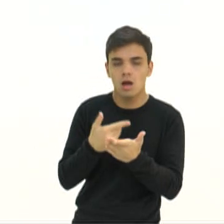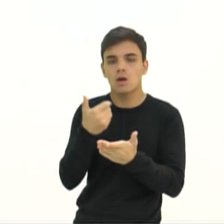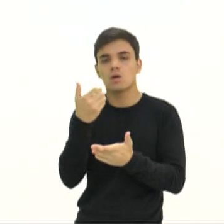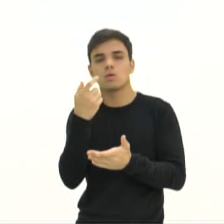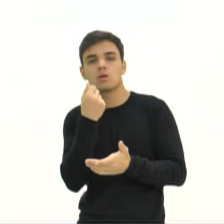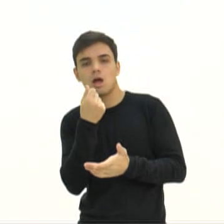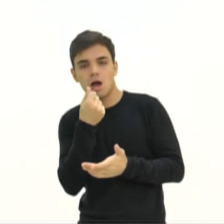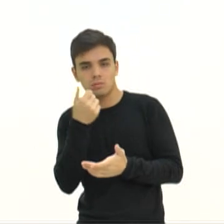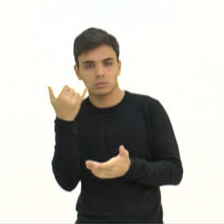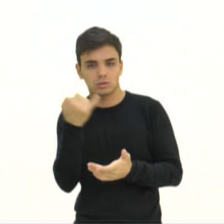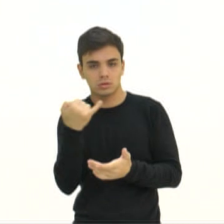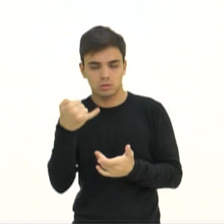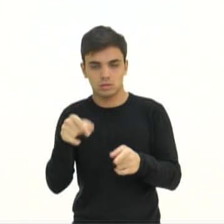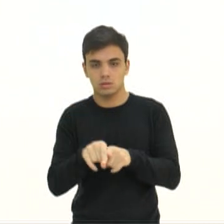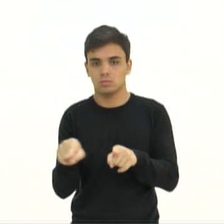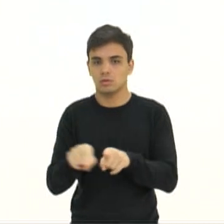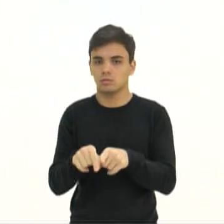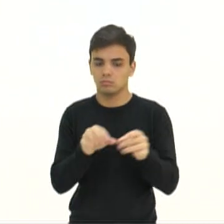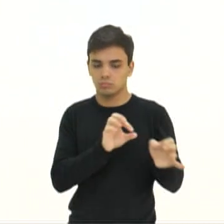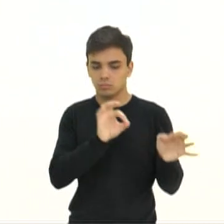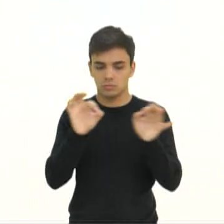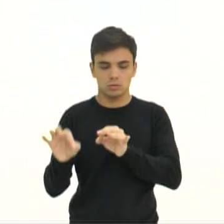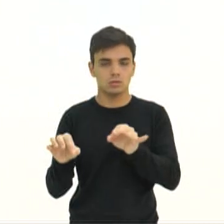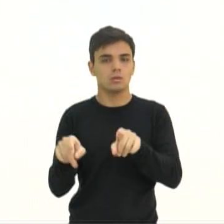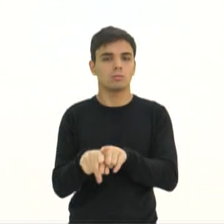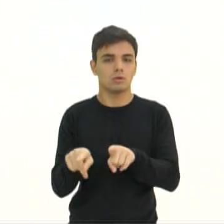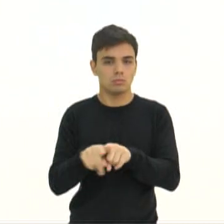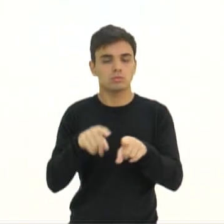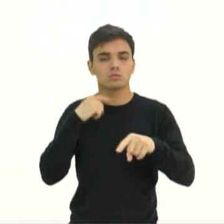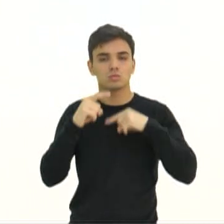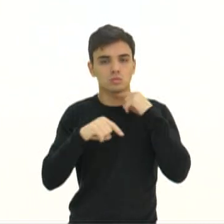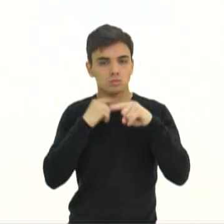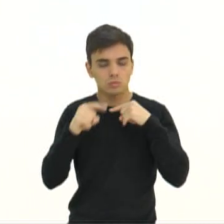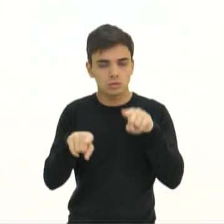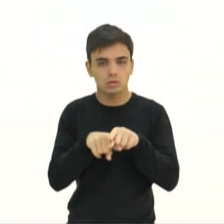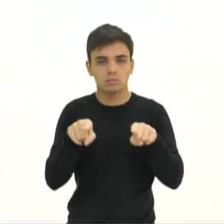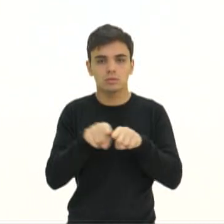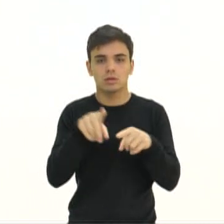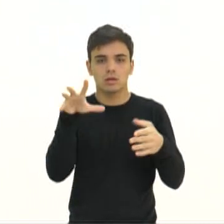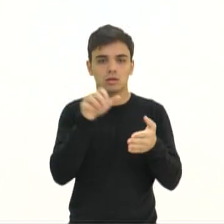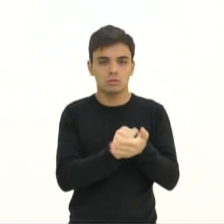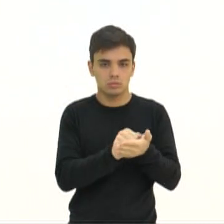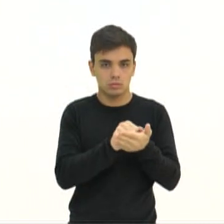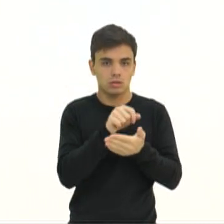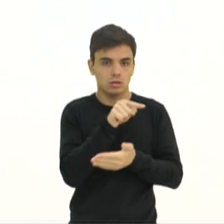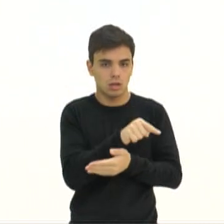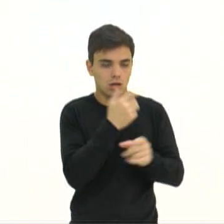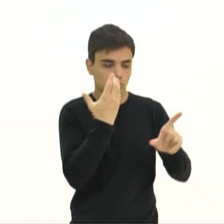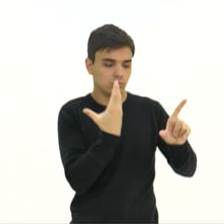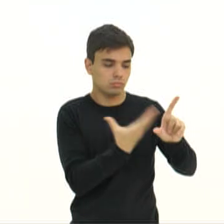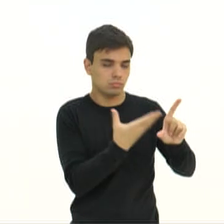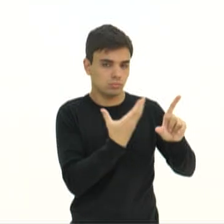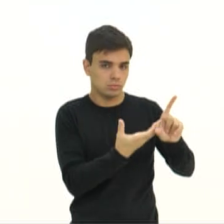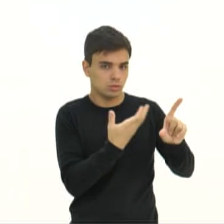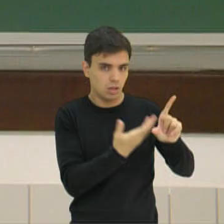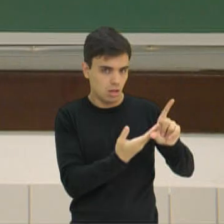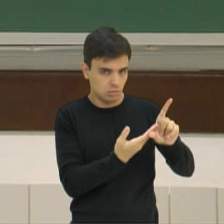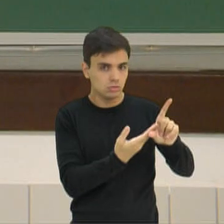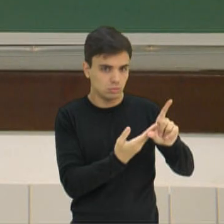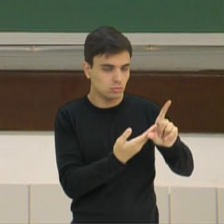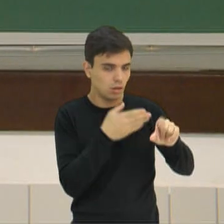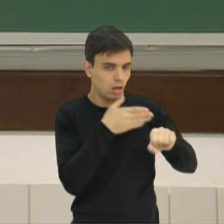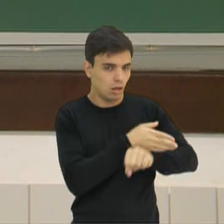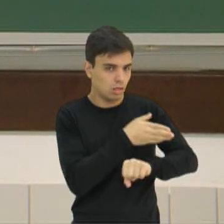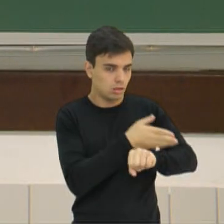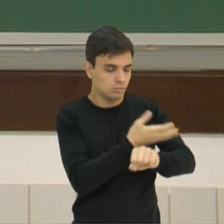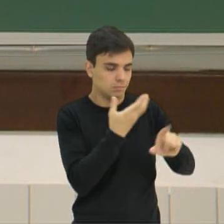façam as anotações ali para as eventuais dúvidas, né? Façam o registro da presença de vocês. De que maneira? Entrando lá no